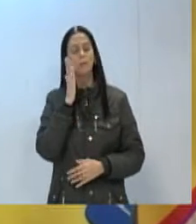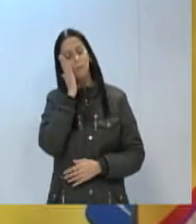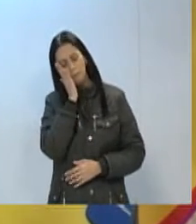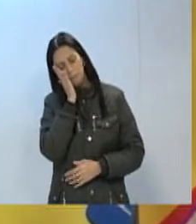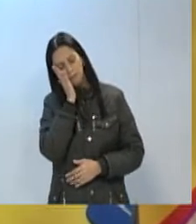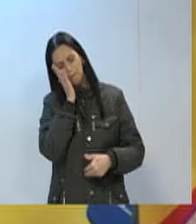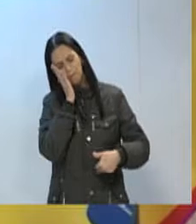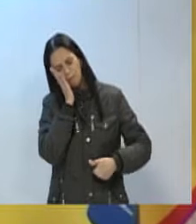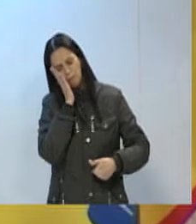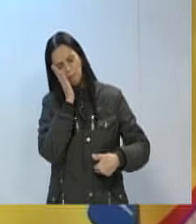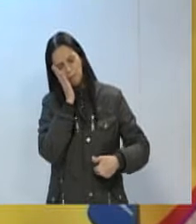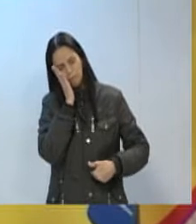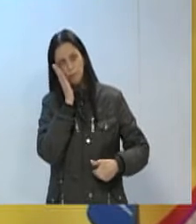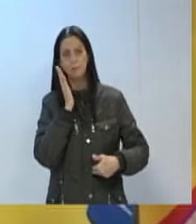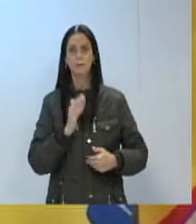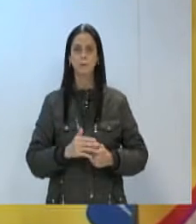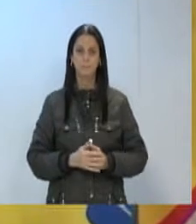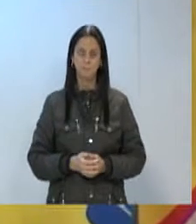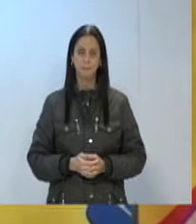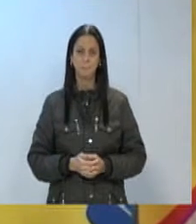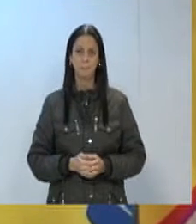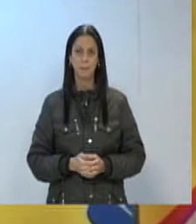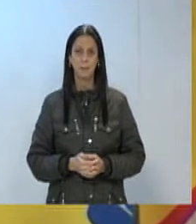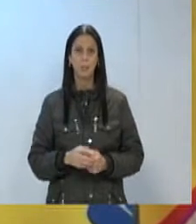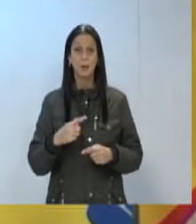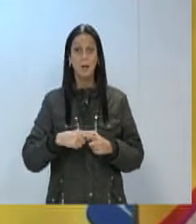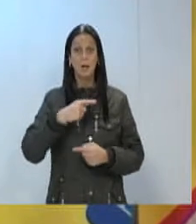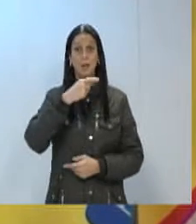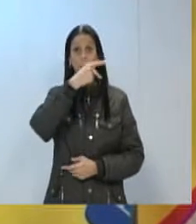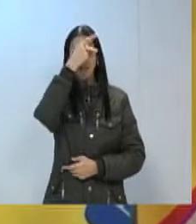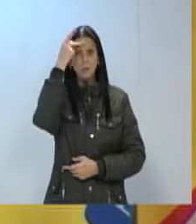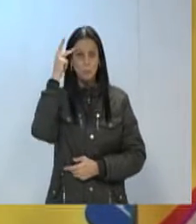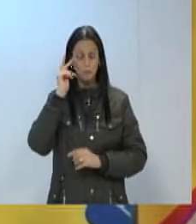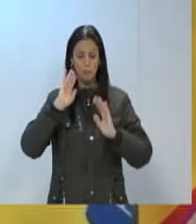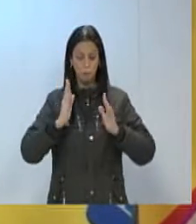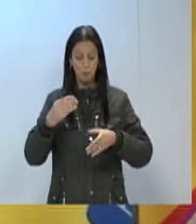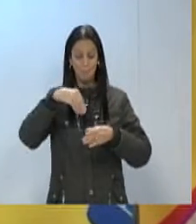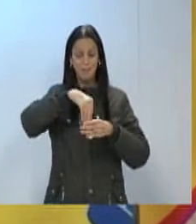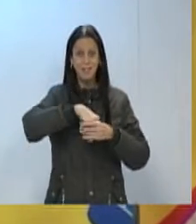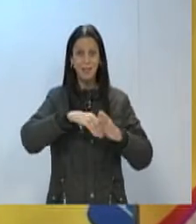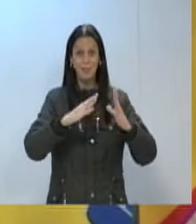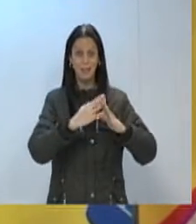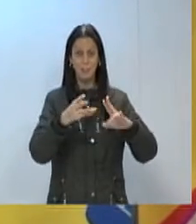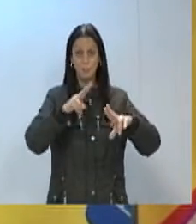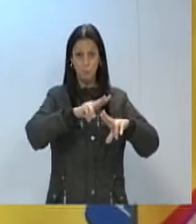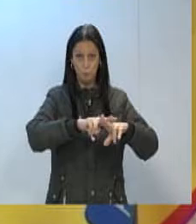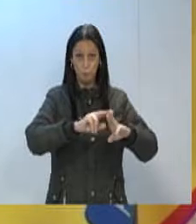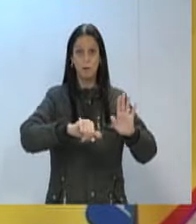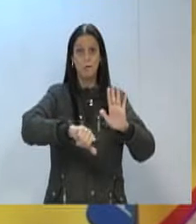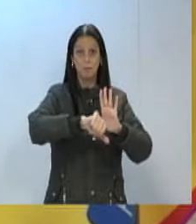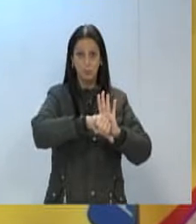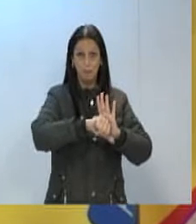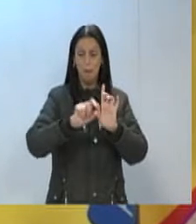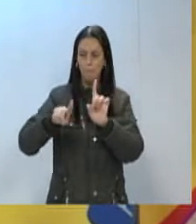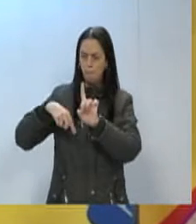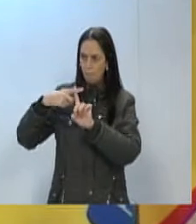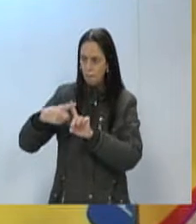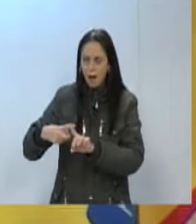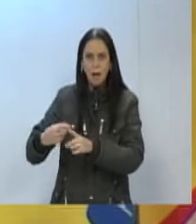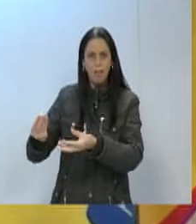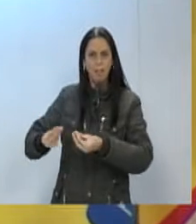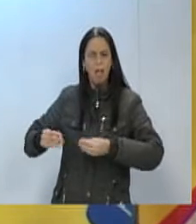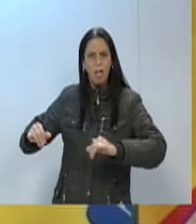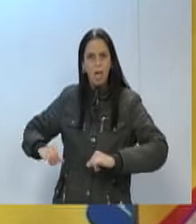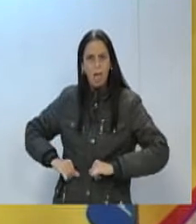porque o olhar de quem precisa pagar um crime Além de estar preso ser torturado é muito cruel